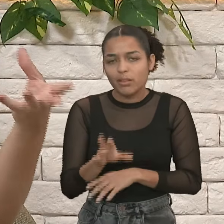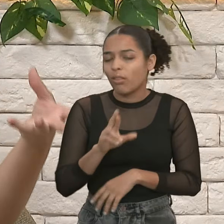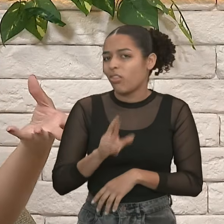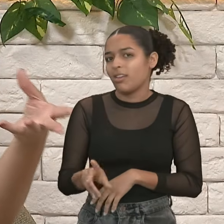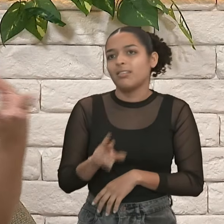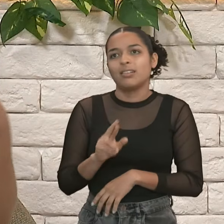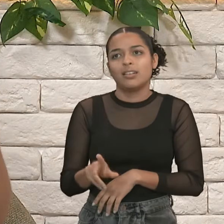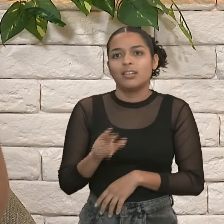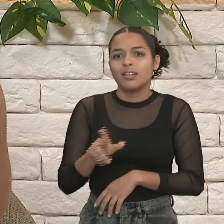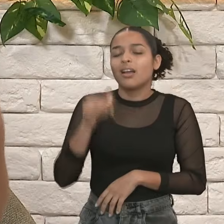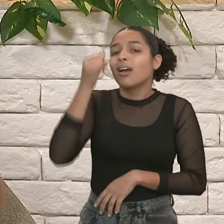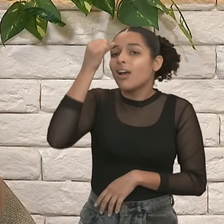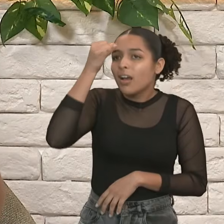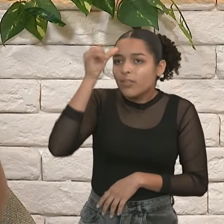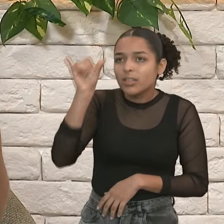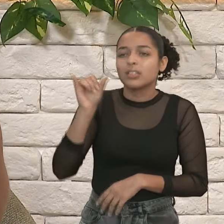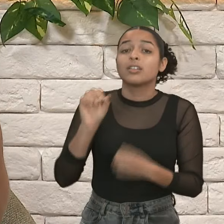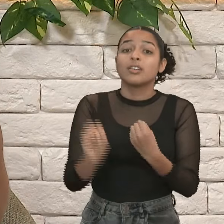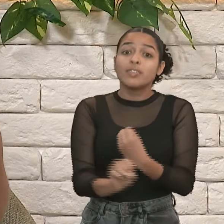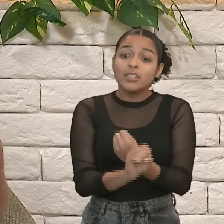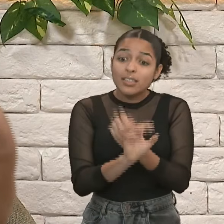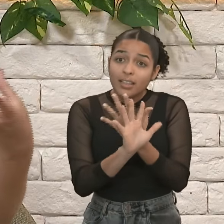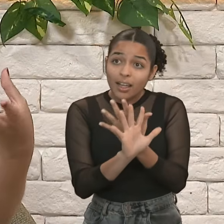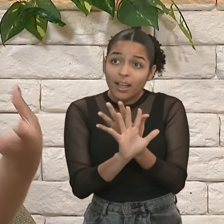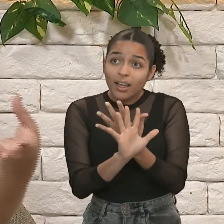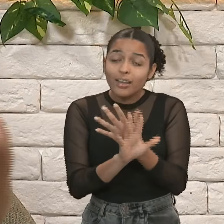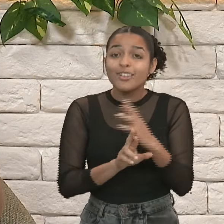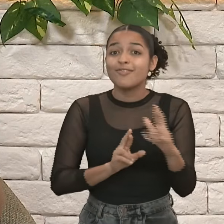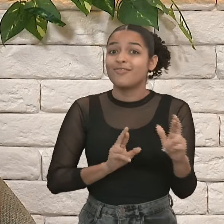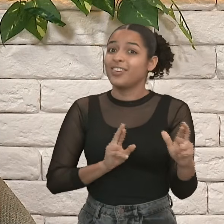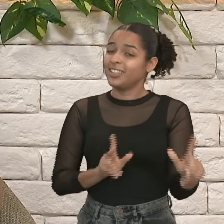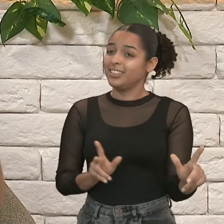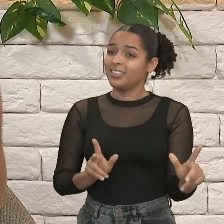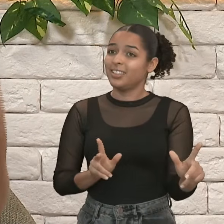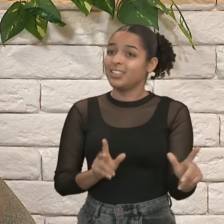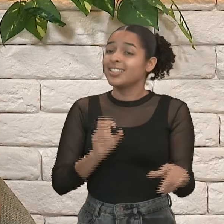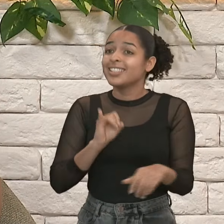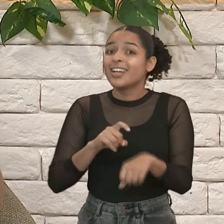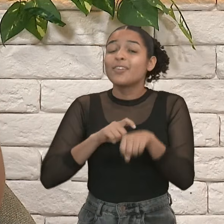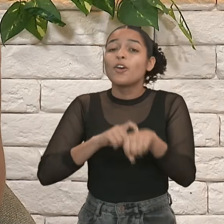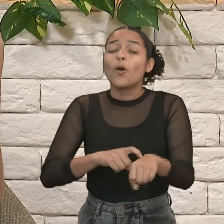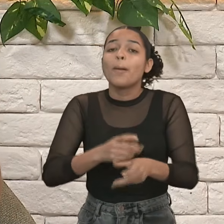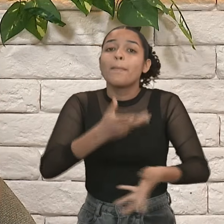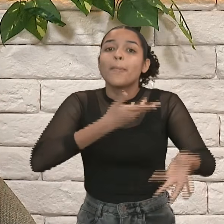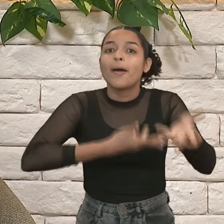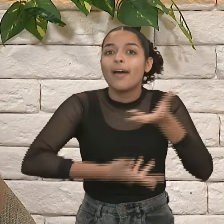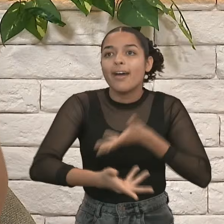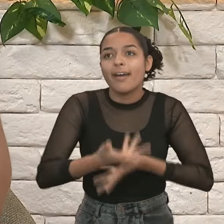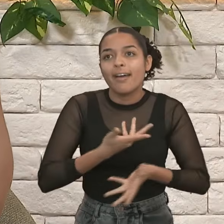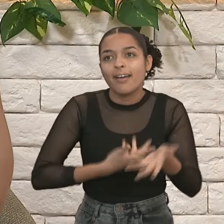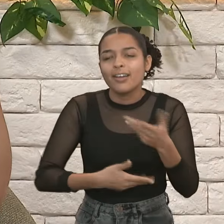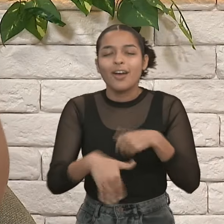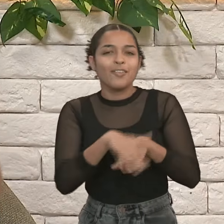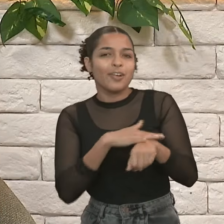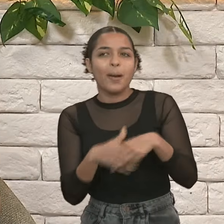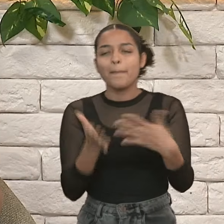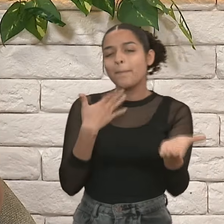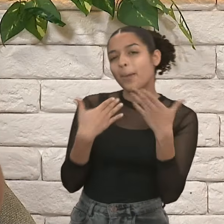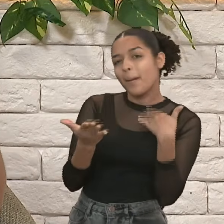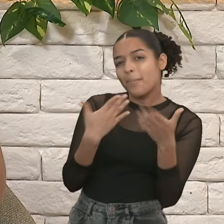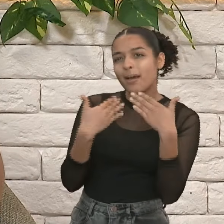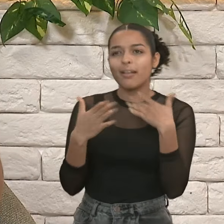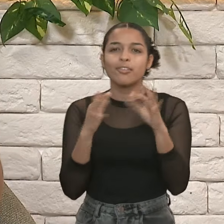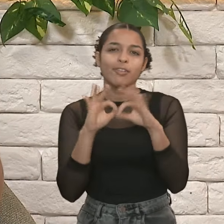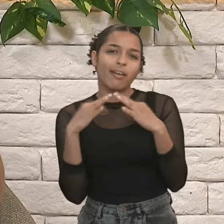videochamada não, porque a videochamada ela convida para a interação. Ela convida para essa interação com a família, com os